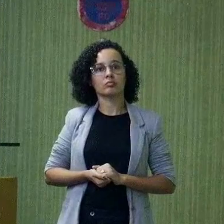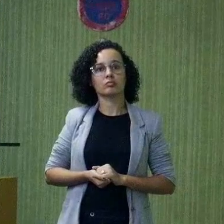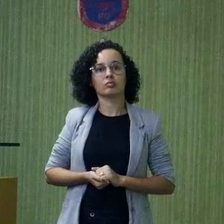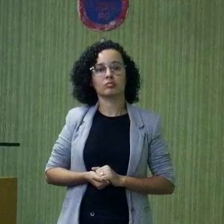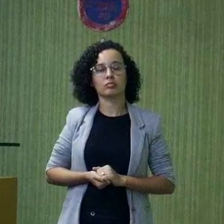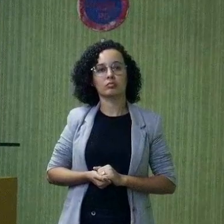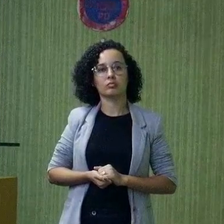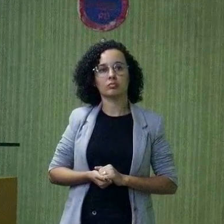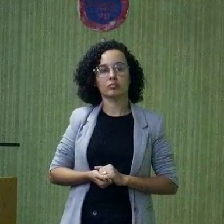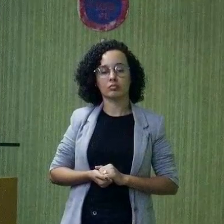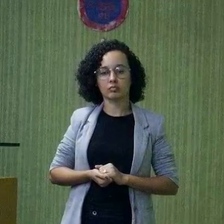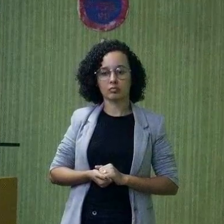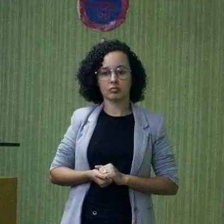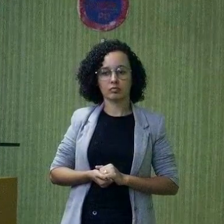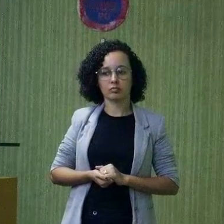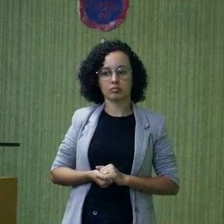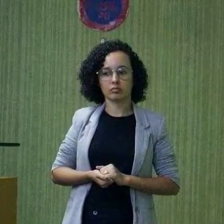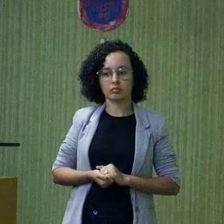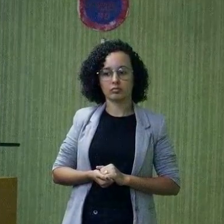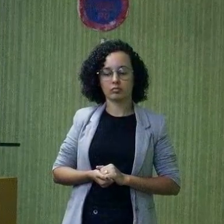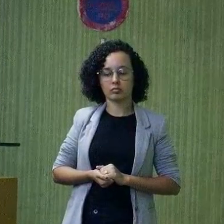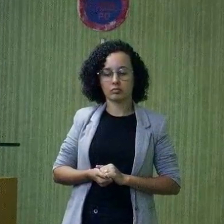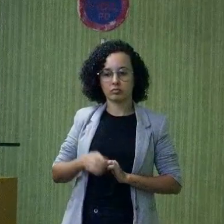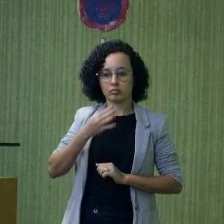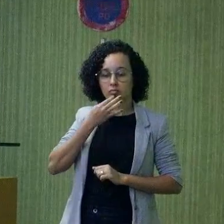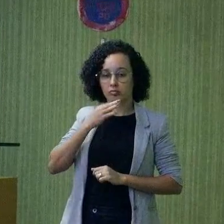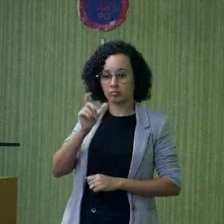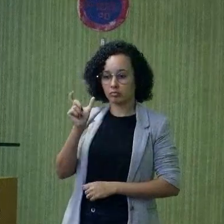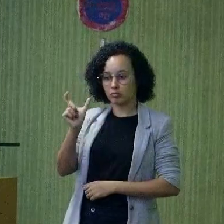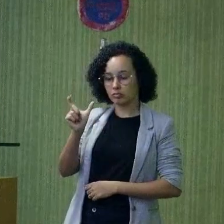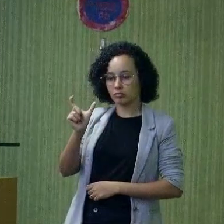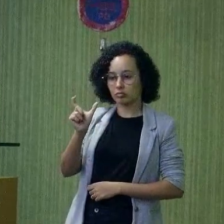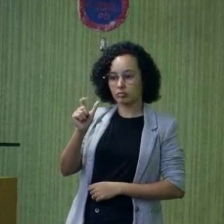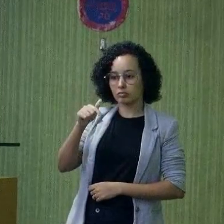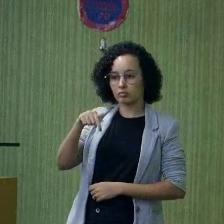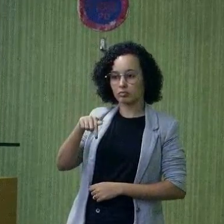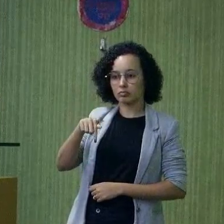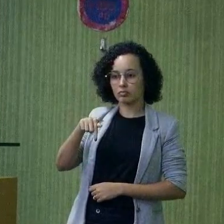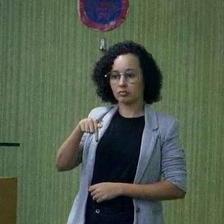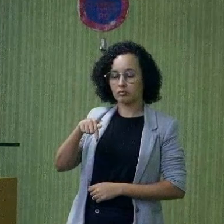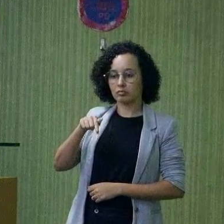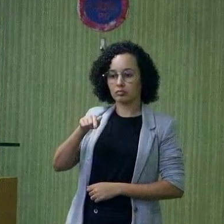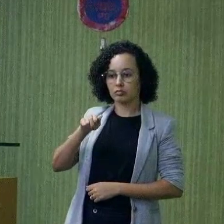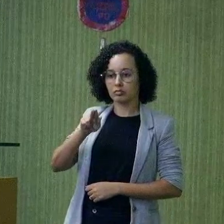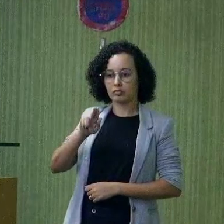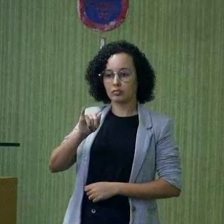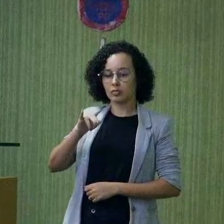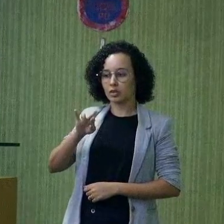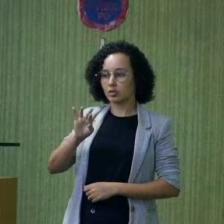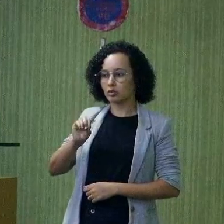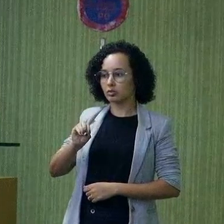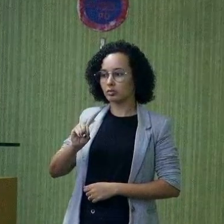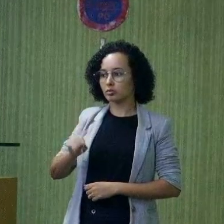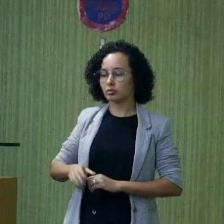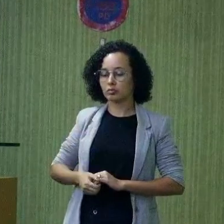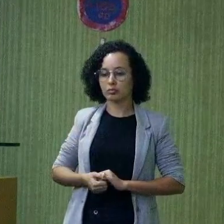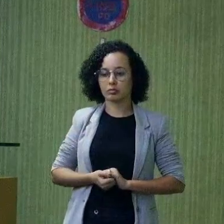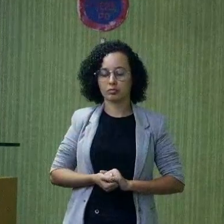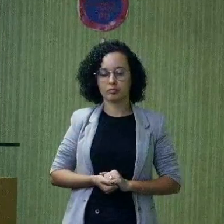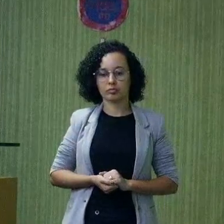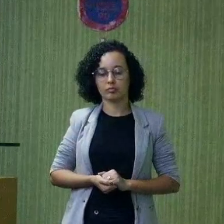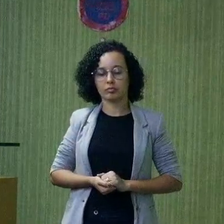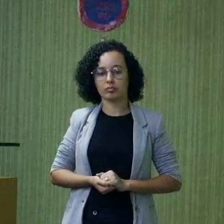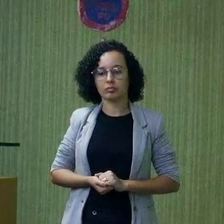ponto b porque eu eu confesso que eu eu não eu Nem conheci essa palavra quinti mas é um quinto né não tava lembrado da aula de matemática né